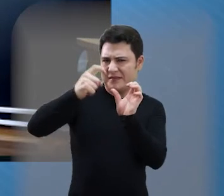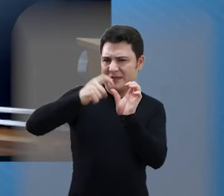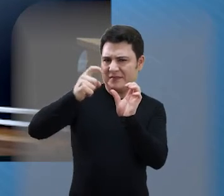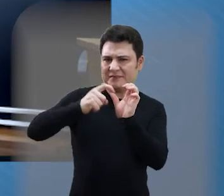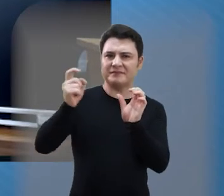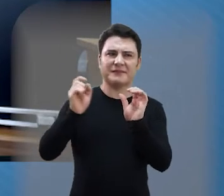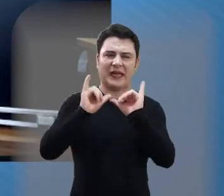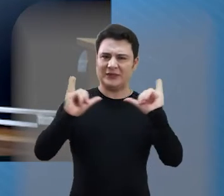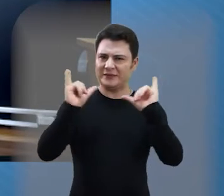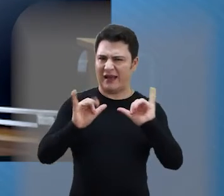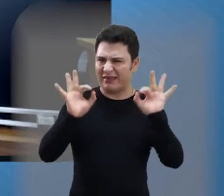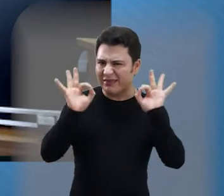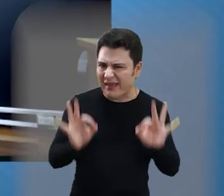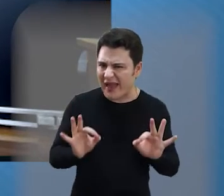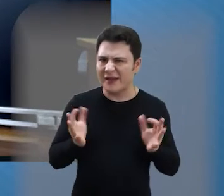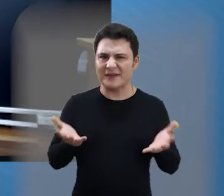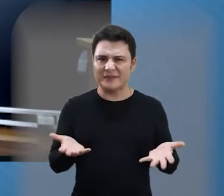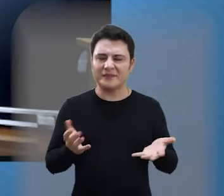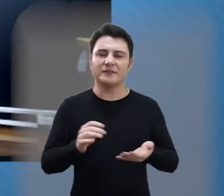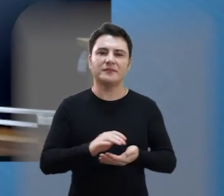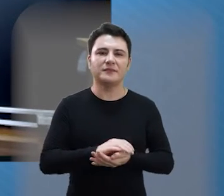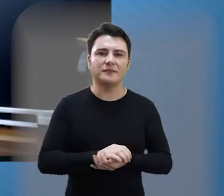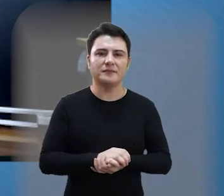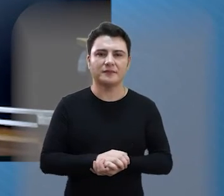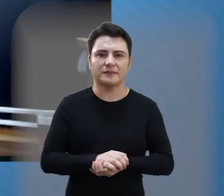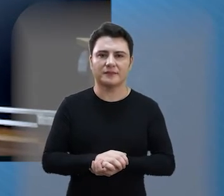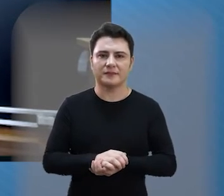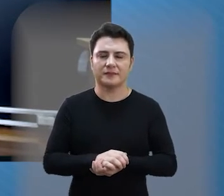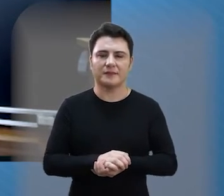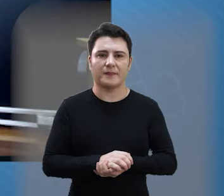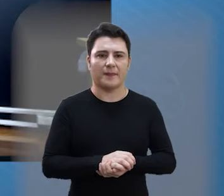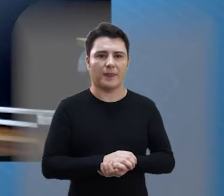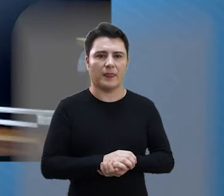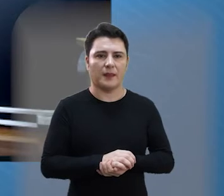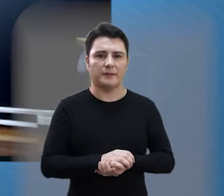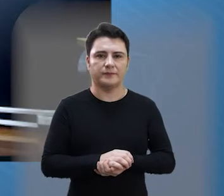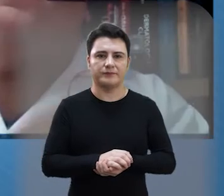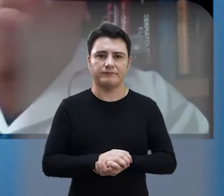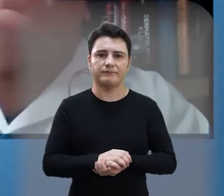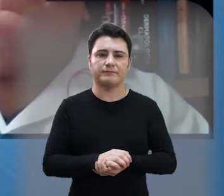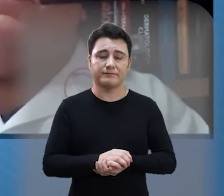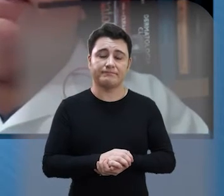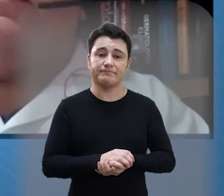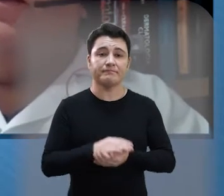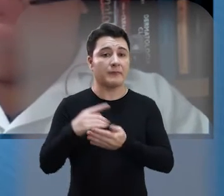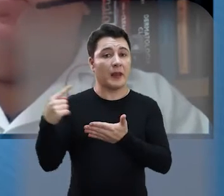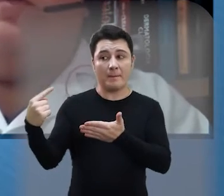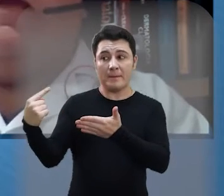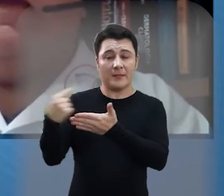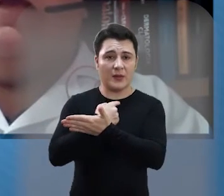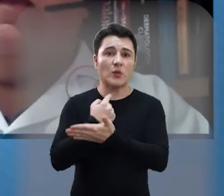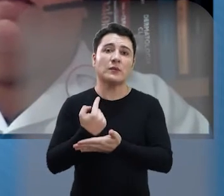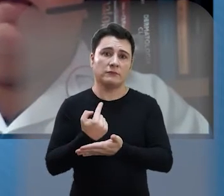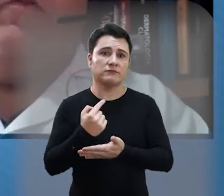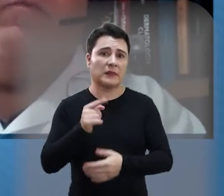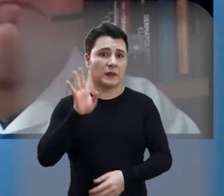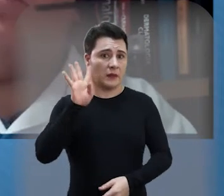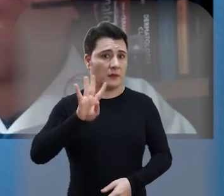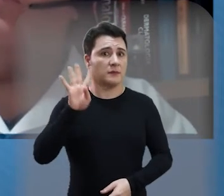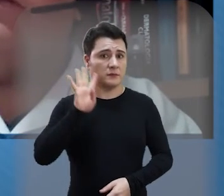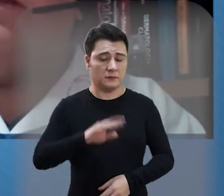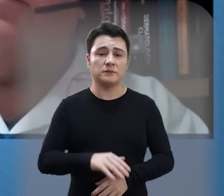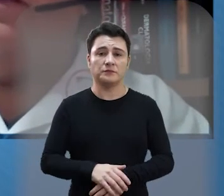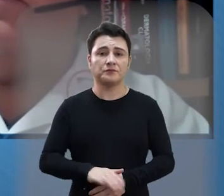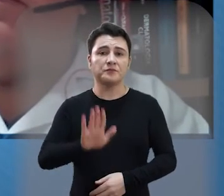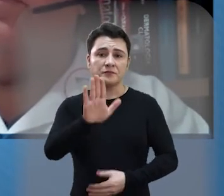que o senhor tem para dizer sobre essa prática, sobre essa dica? Então, essa é uma